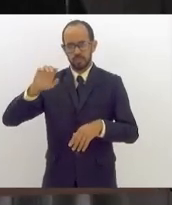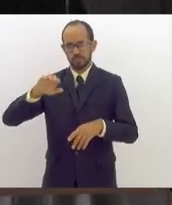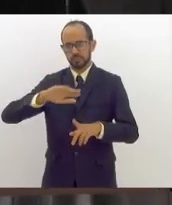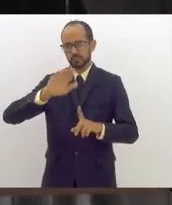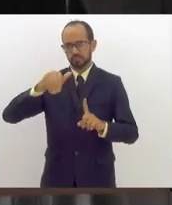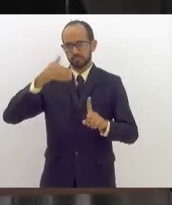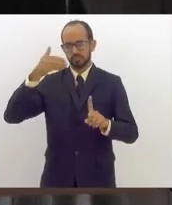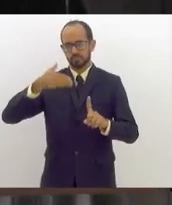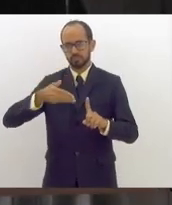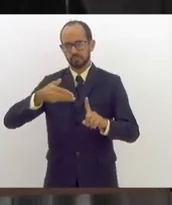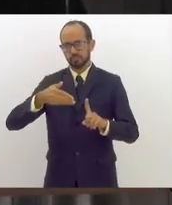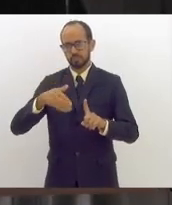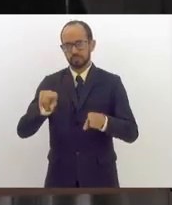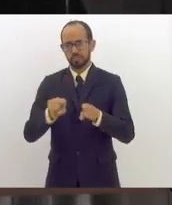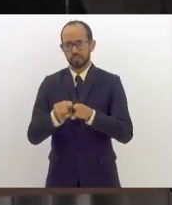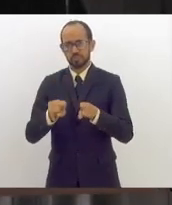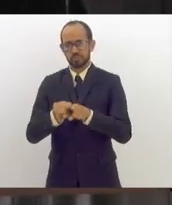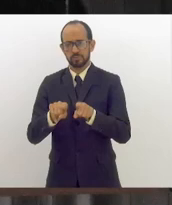desta